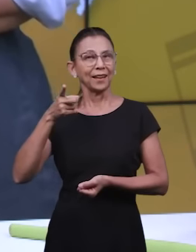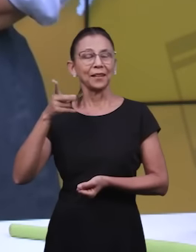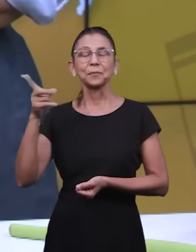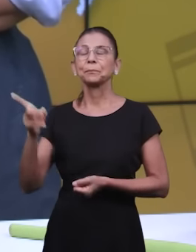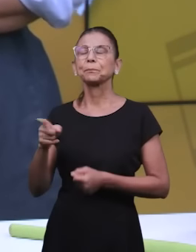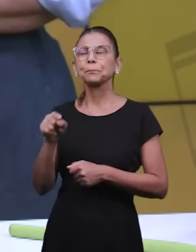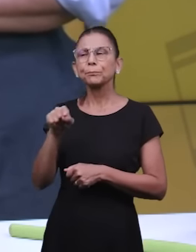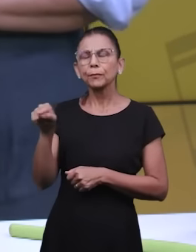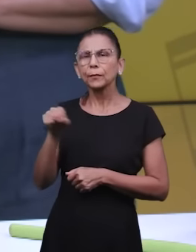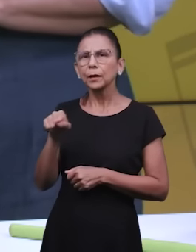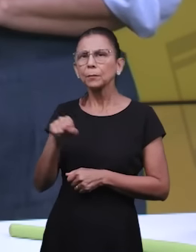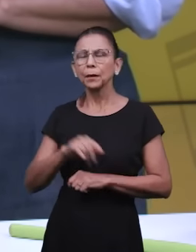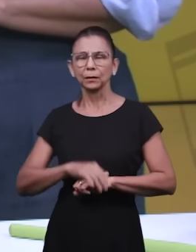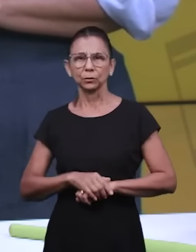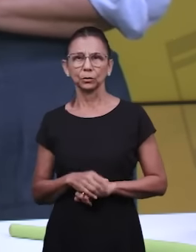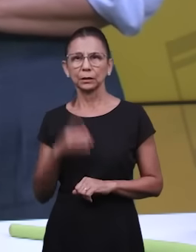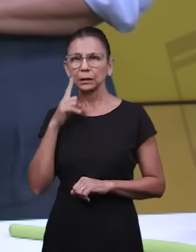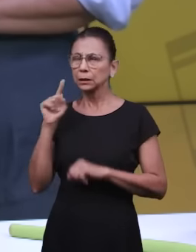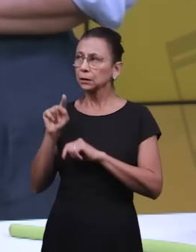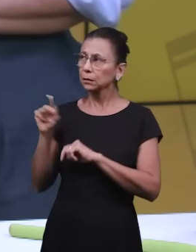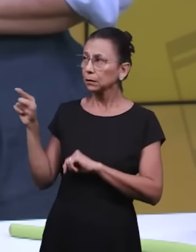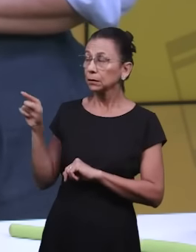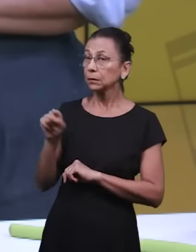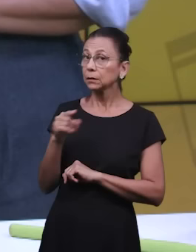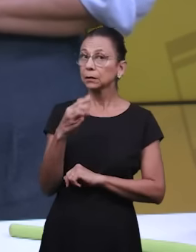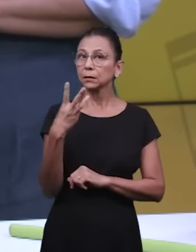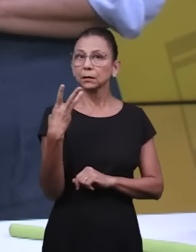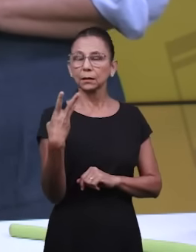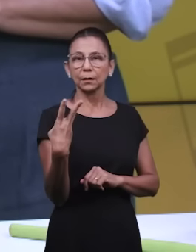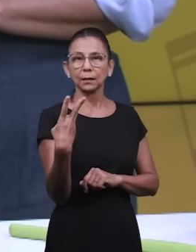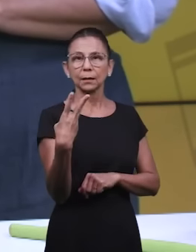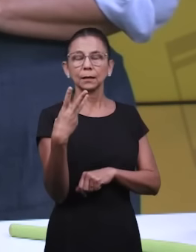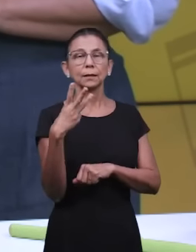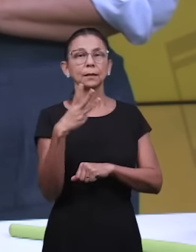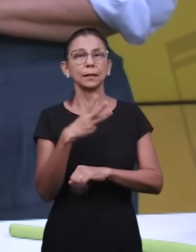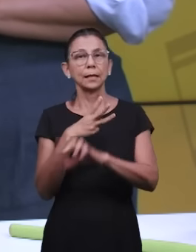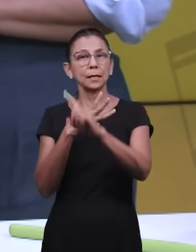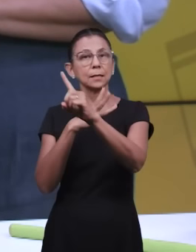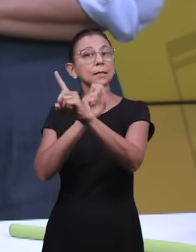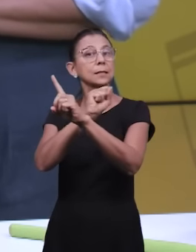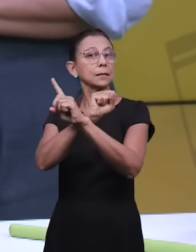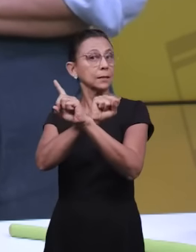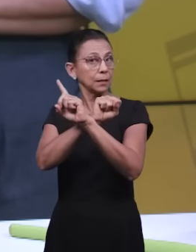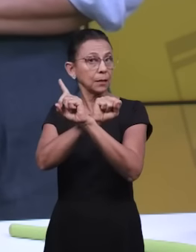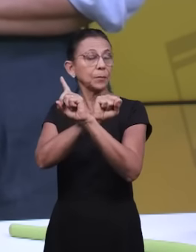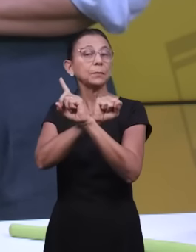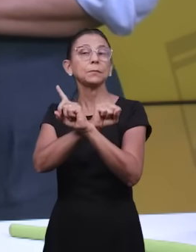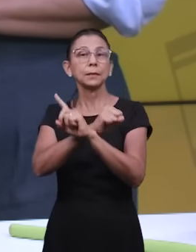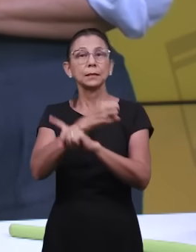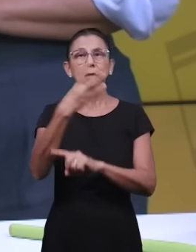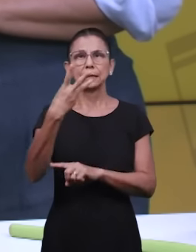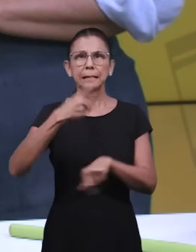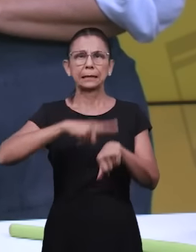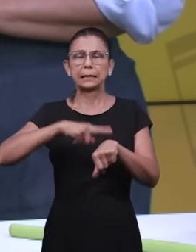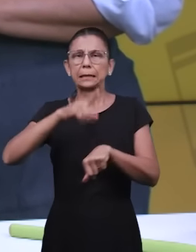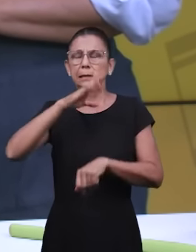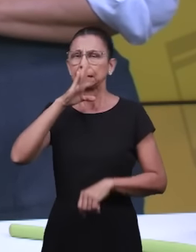Isso, agora embaixo. Embaixo nós temos três pausas de semínima, três tempos